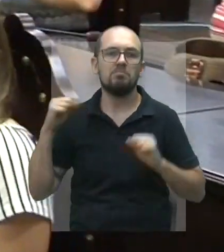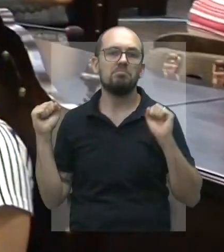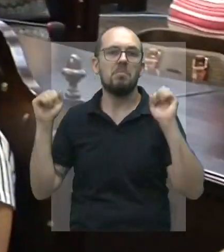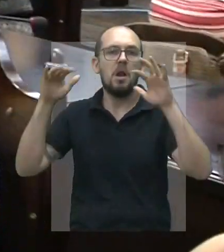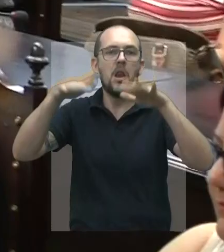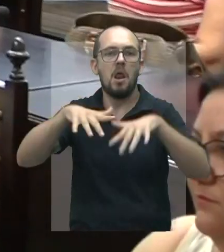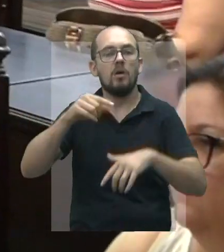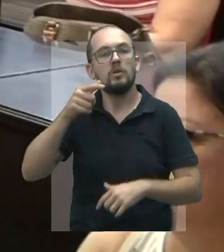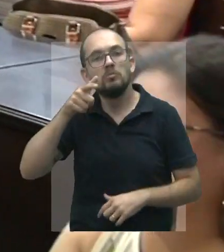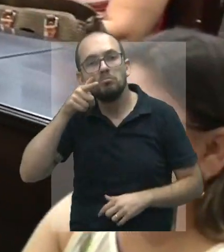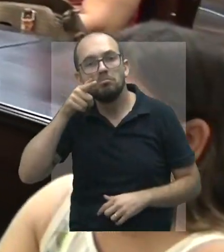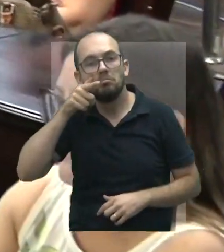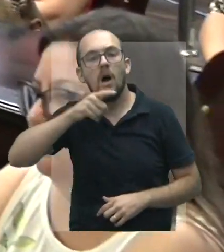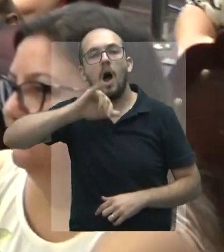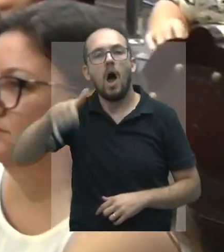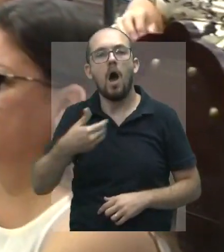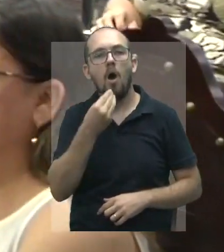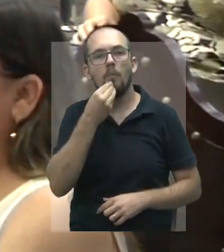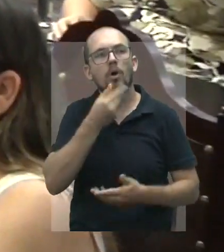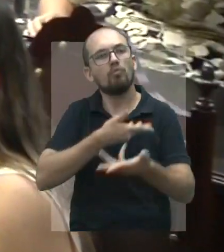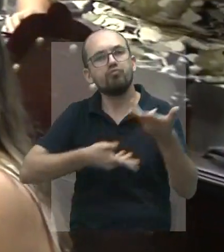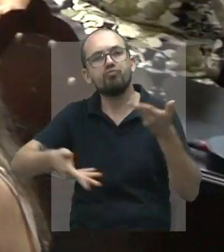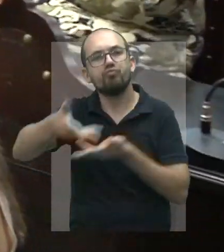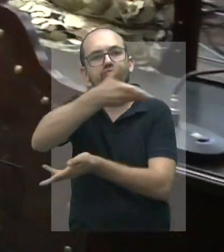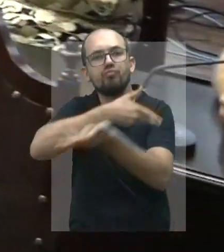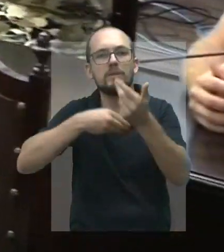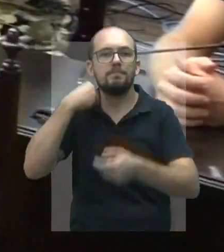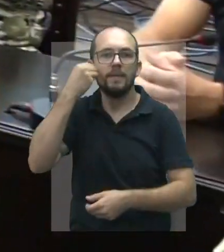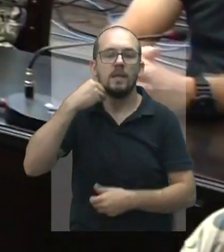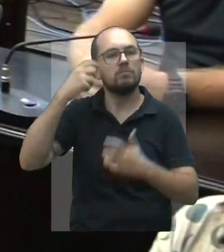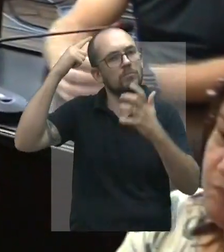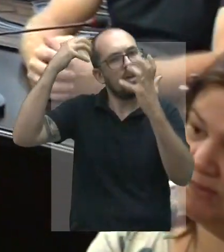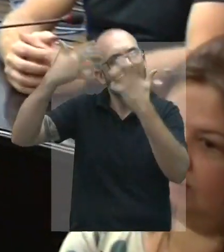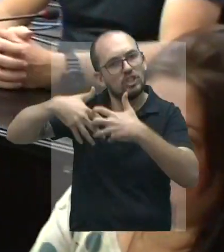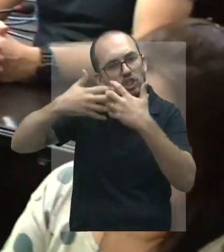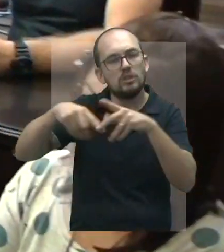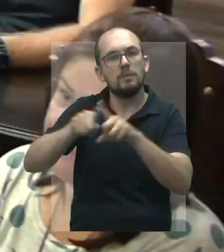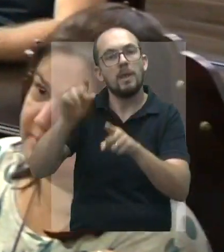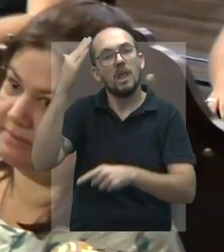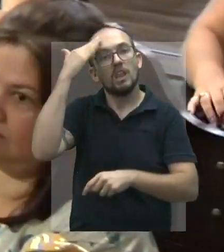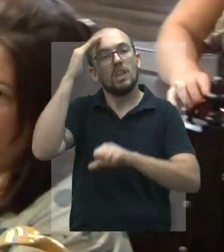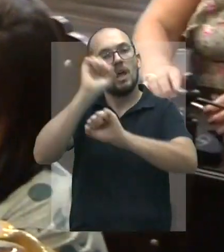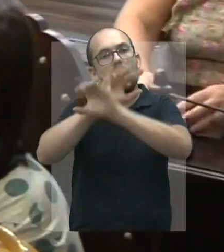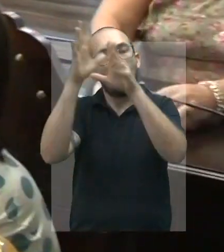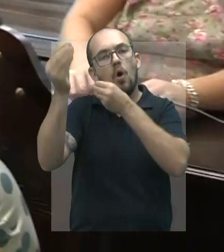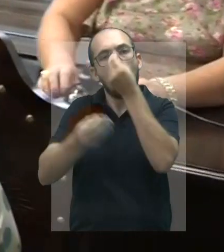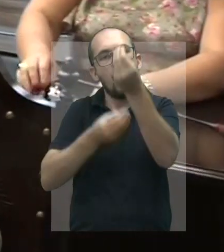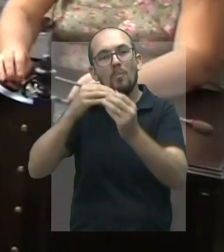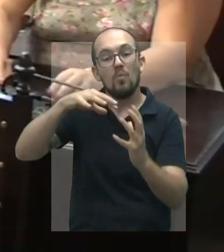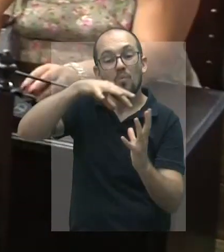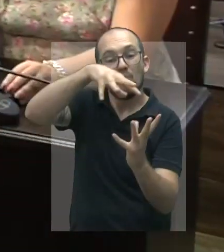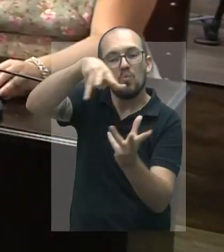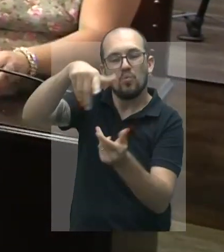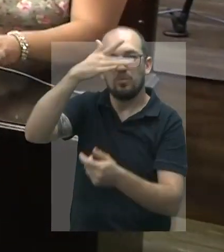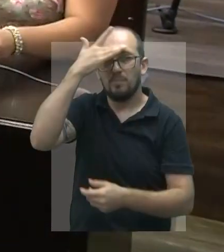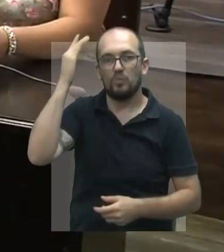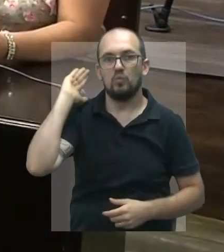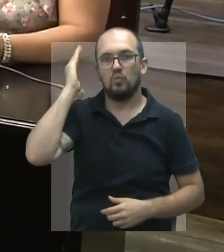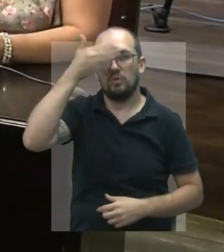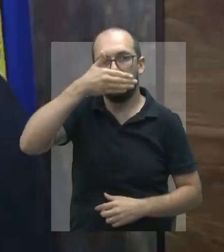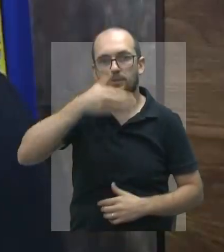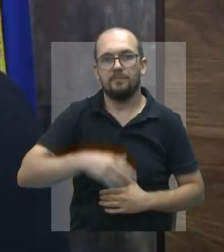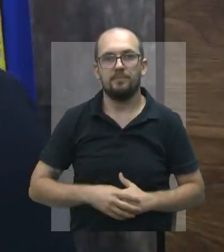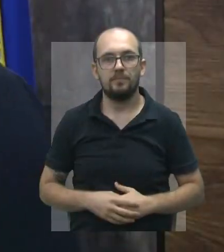a oportunidade para trocar experiências, refletir e entender mais sobre o mundo da pessoa